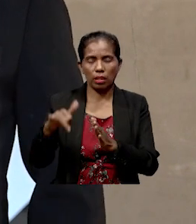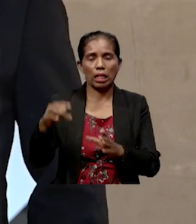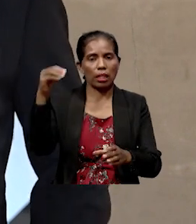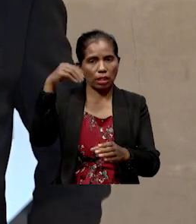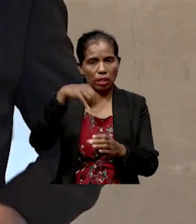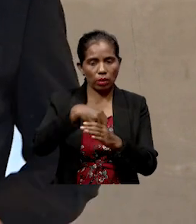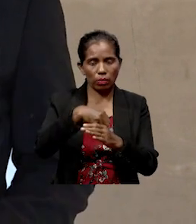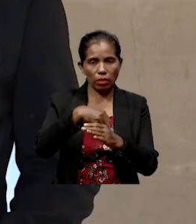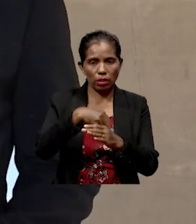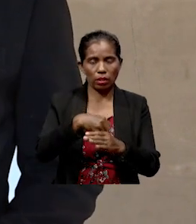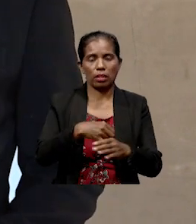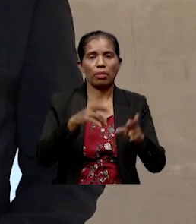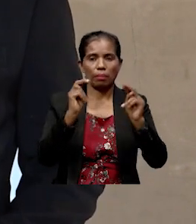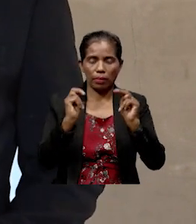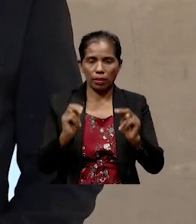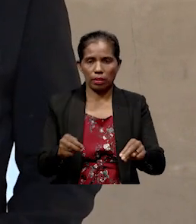a necessidade